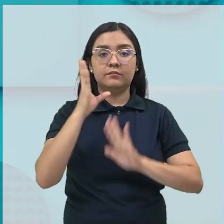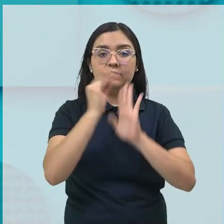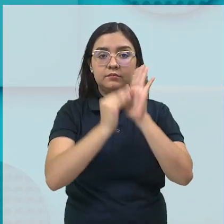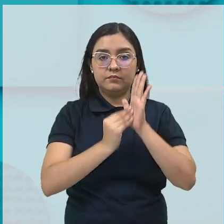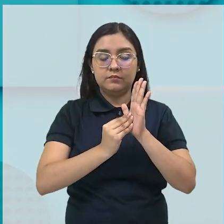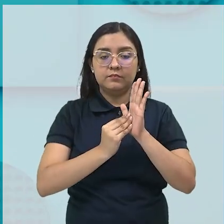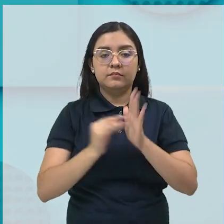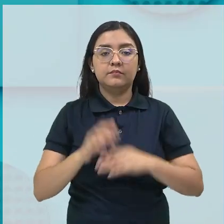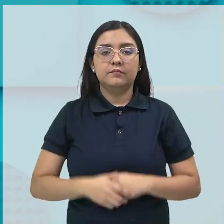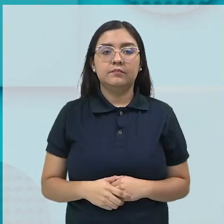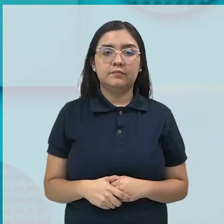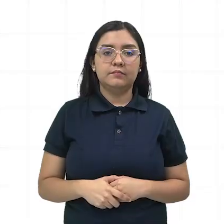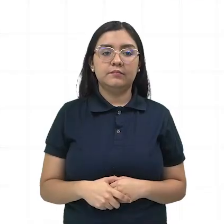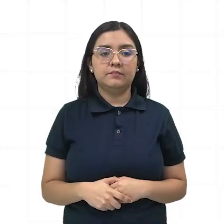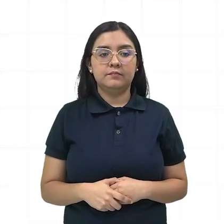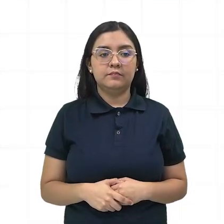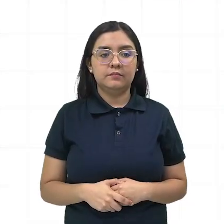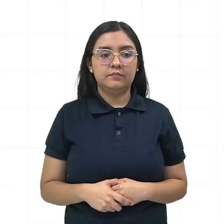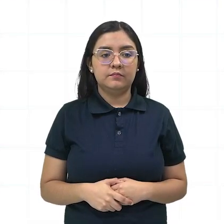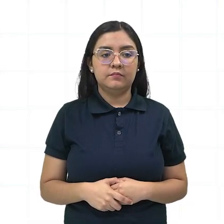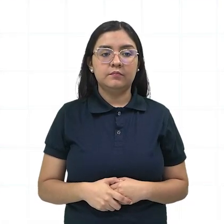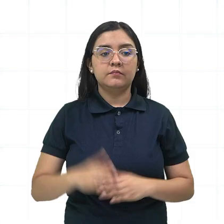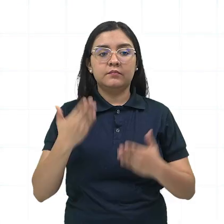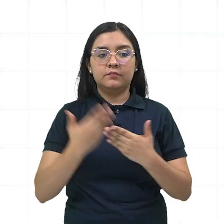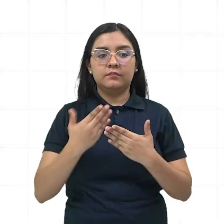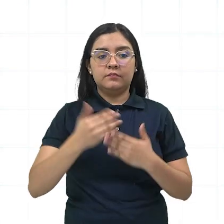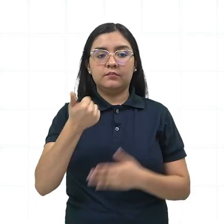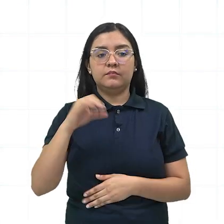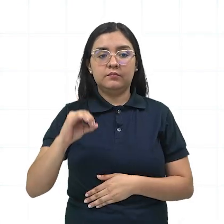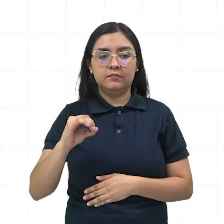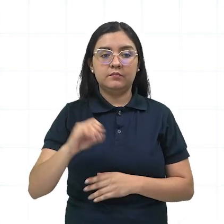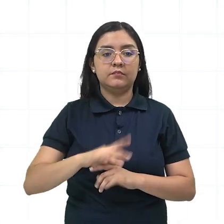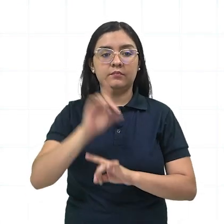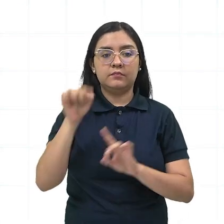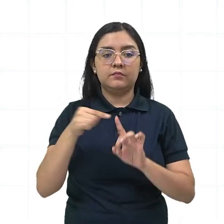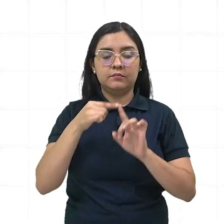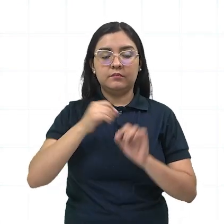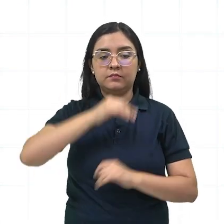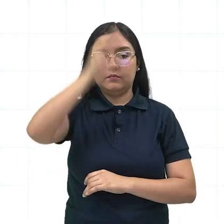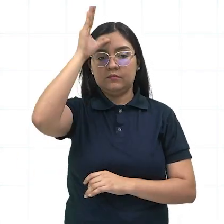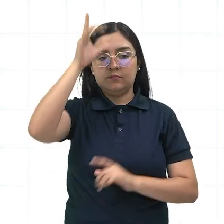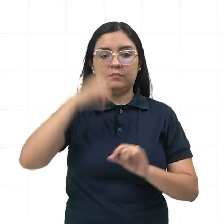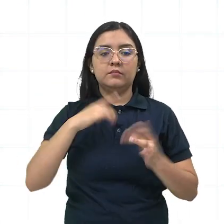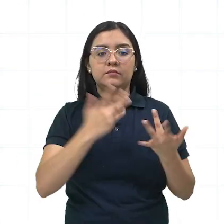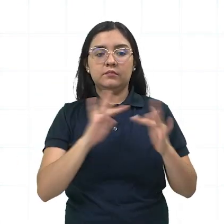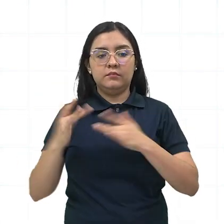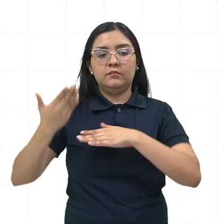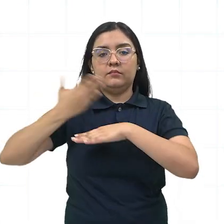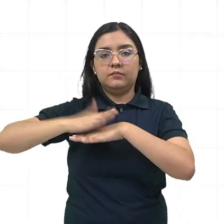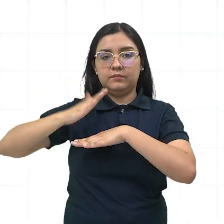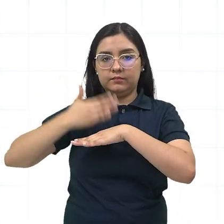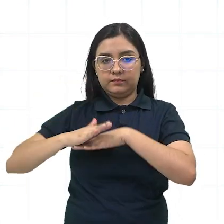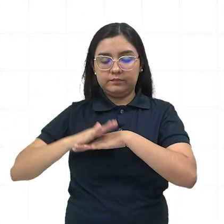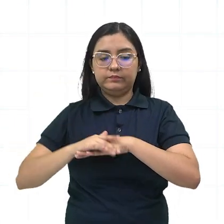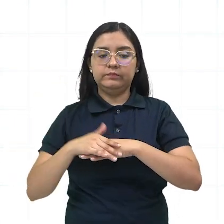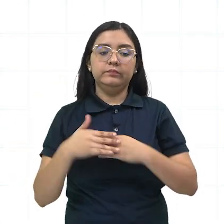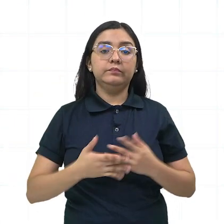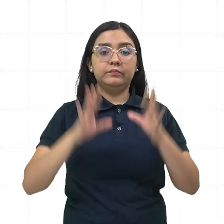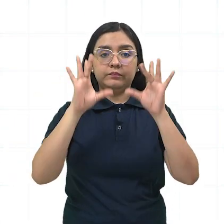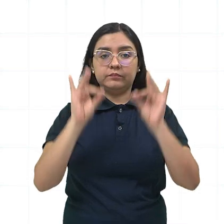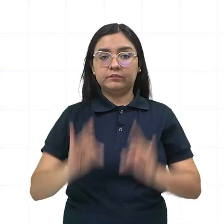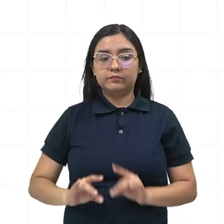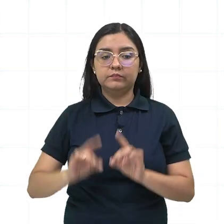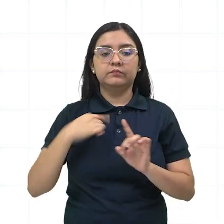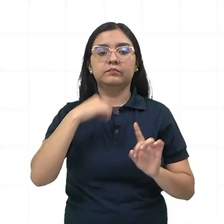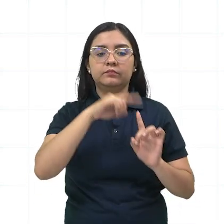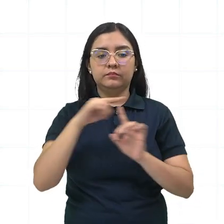conferir o nosso assunto da aula? Aula 10. Objetos de conhecimento, contexto e práticas,